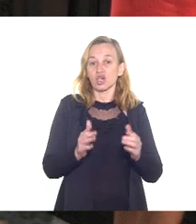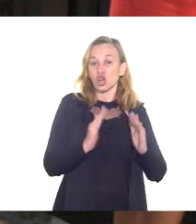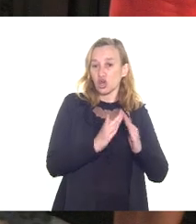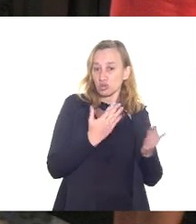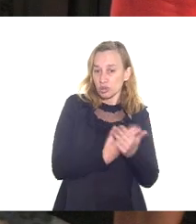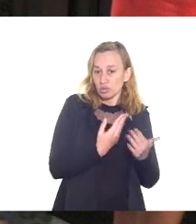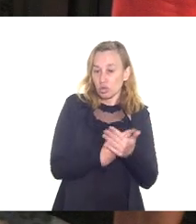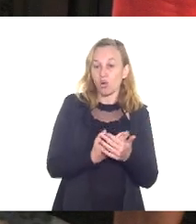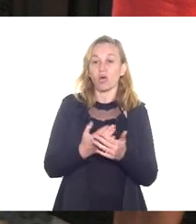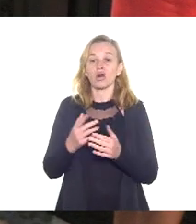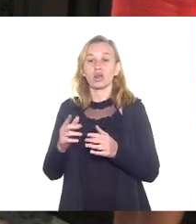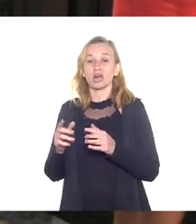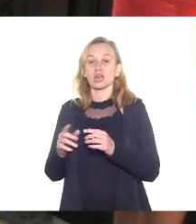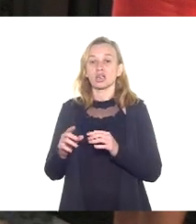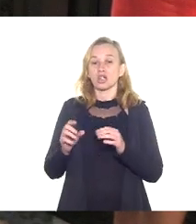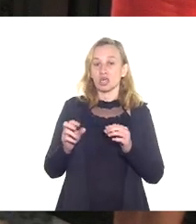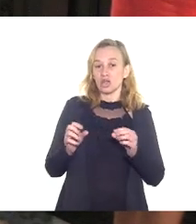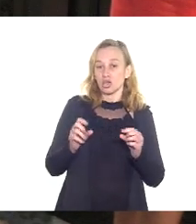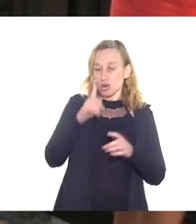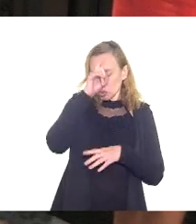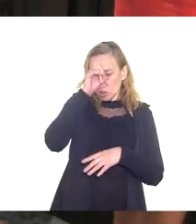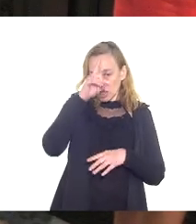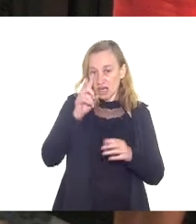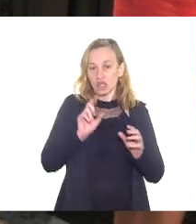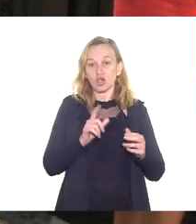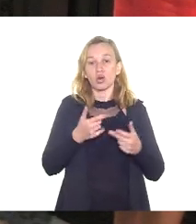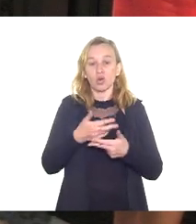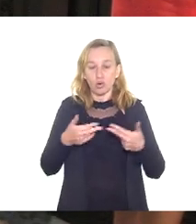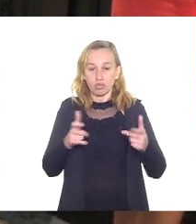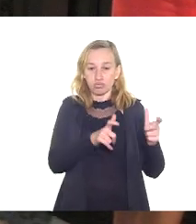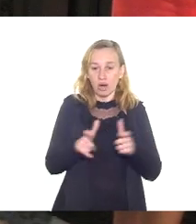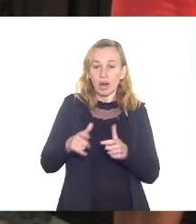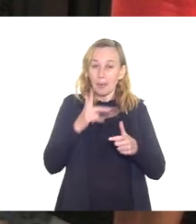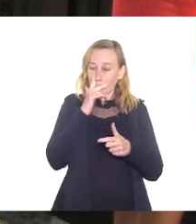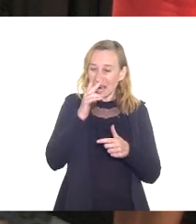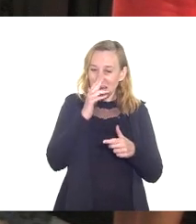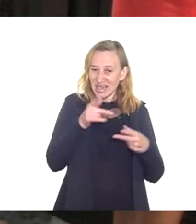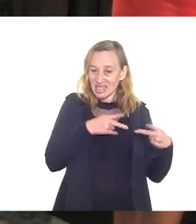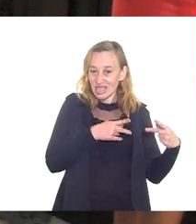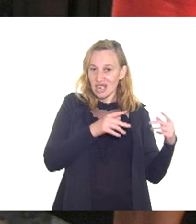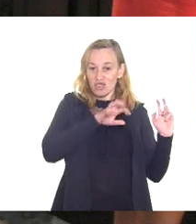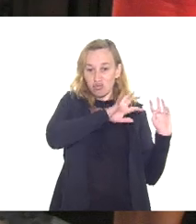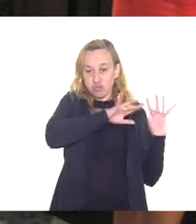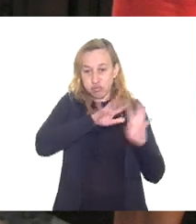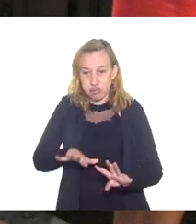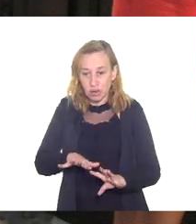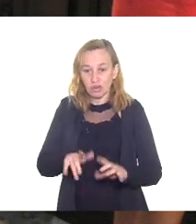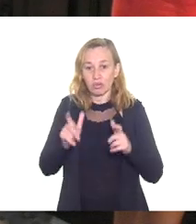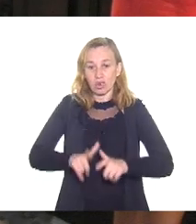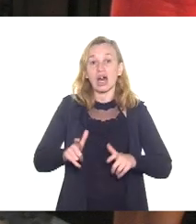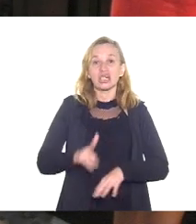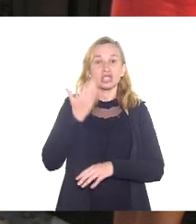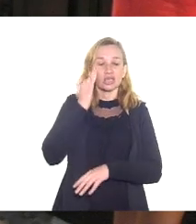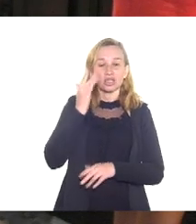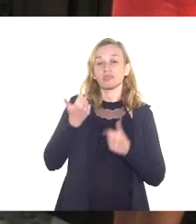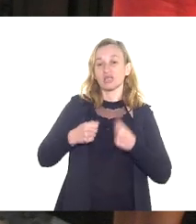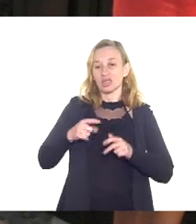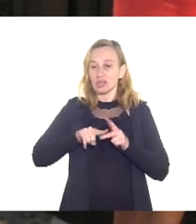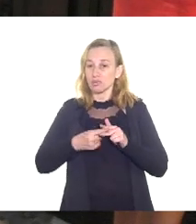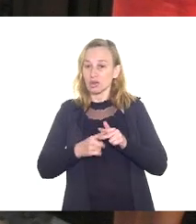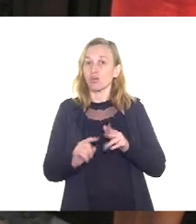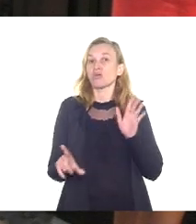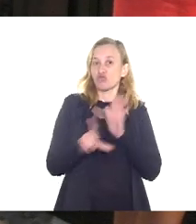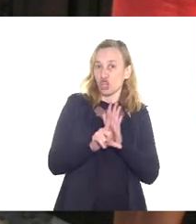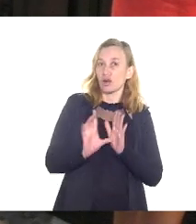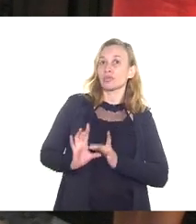que pareciam invasões. Então, nesse sentido, a gente se abstém, porque a gente entende que ele tem que ser regulamentado por meio de